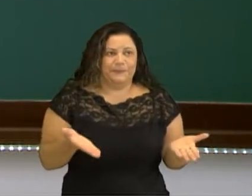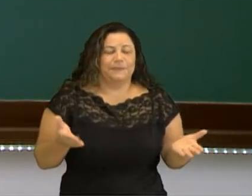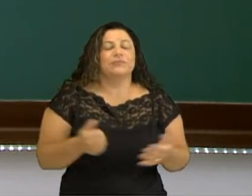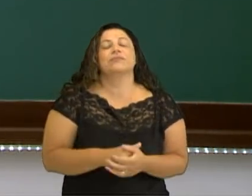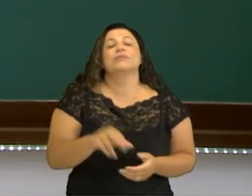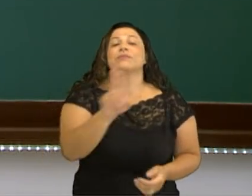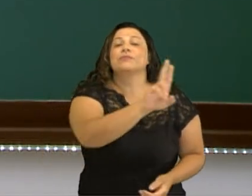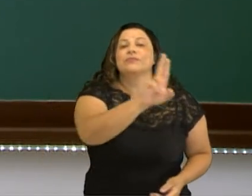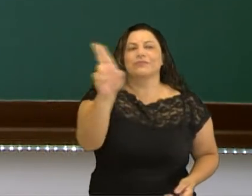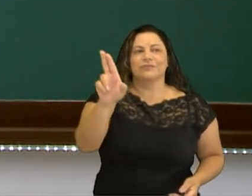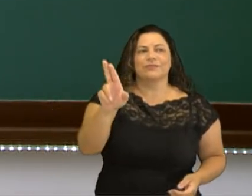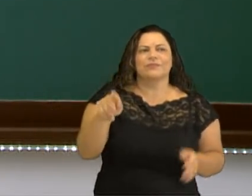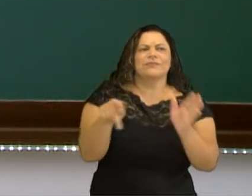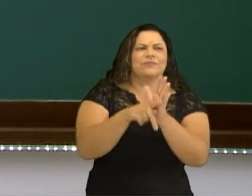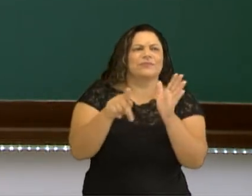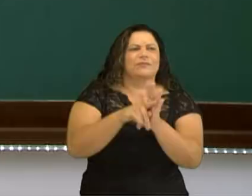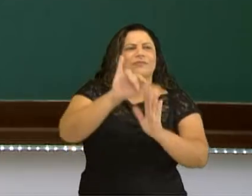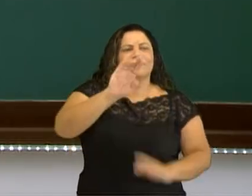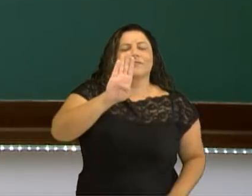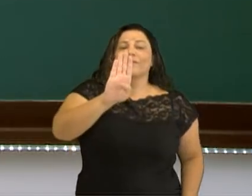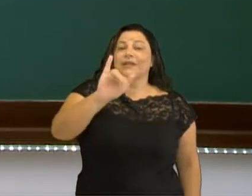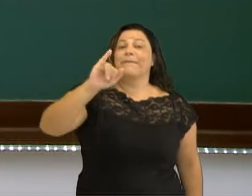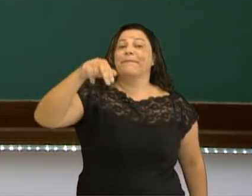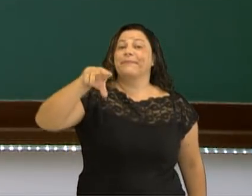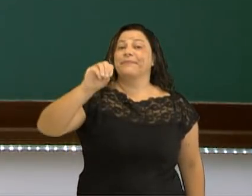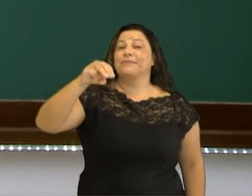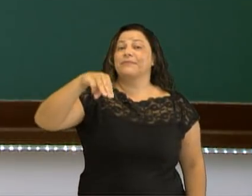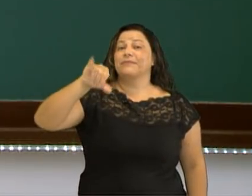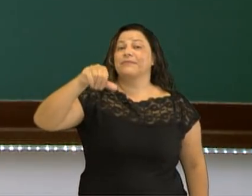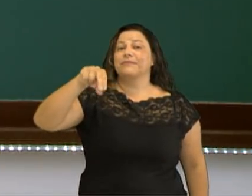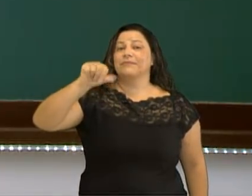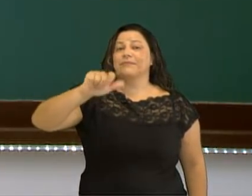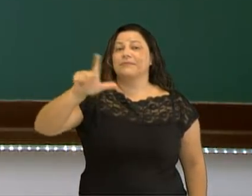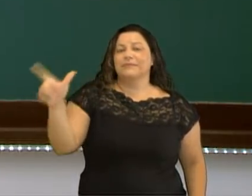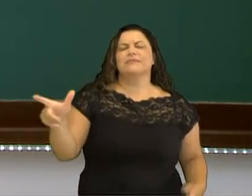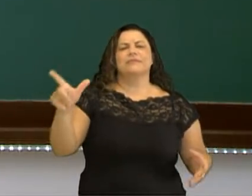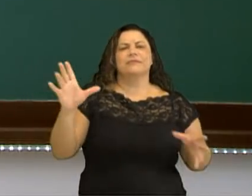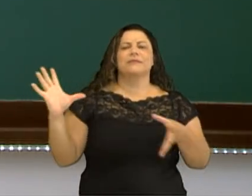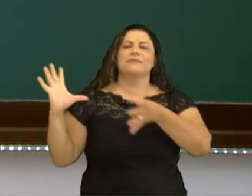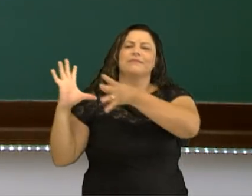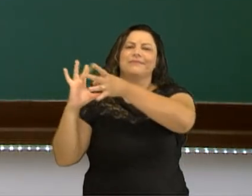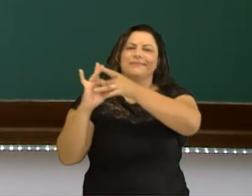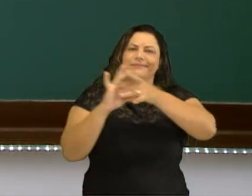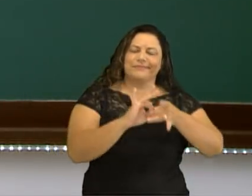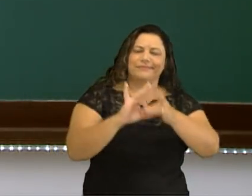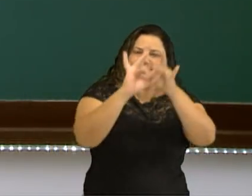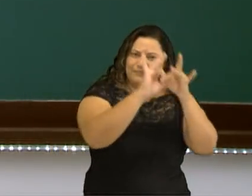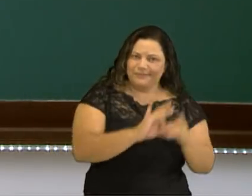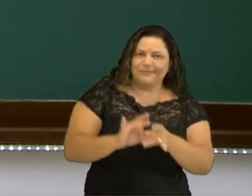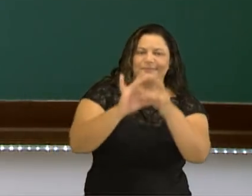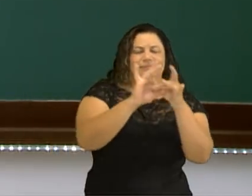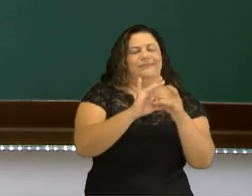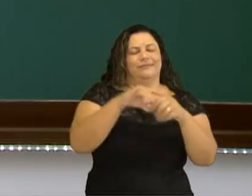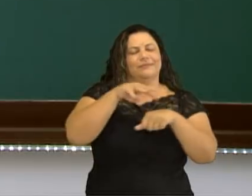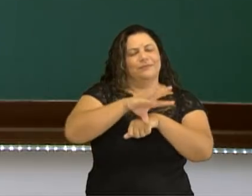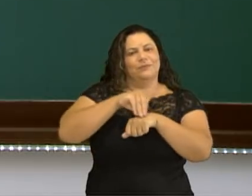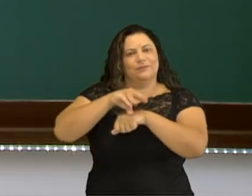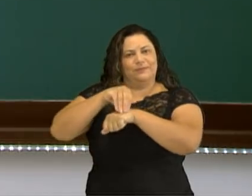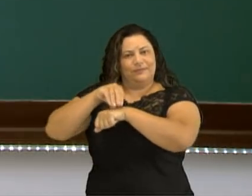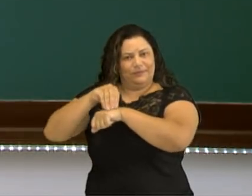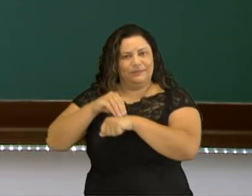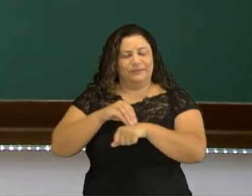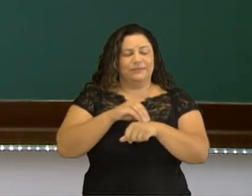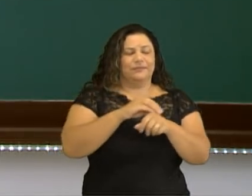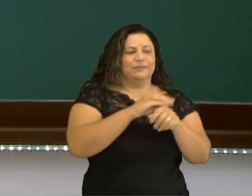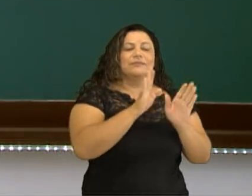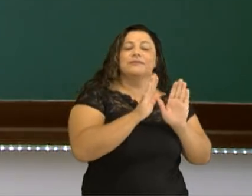nomenclatura binominal ela é utilizada como uma forma de unificar todos aqueles conhecimentos que nós temos sobre as espécies de seres vivos.